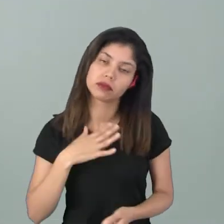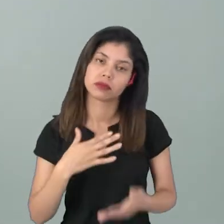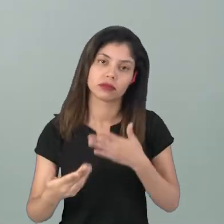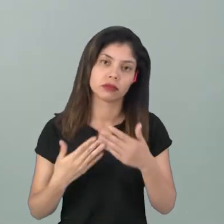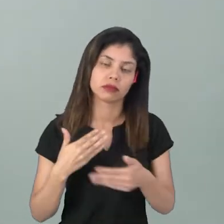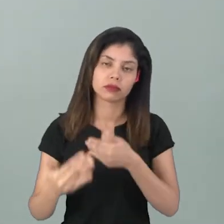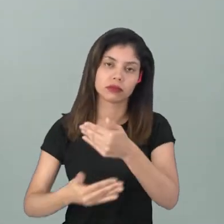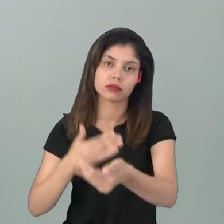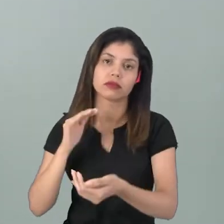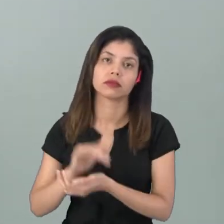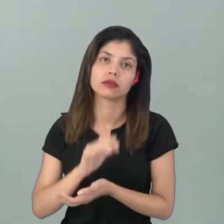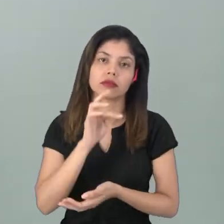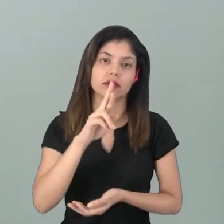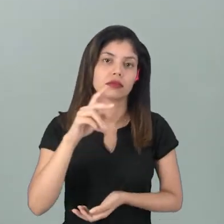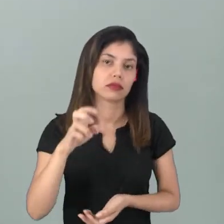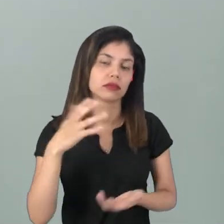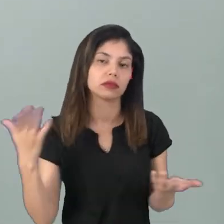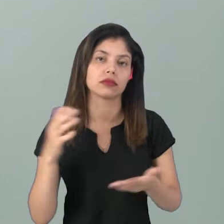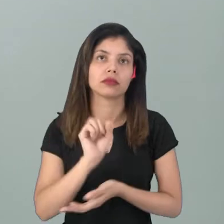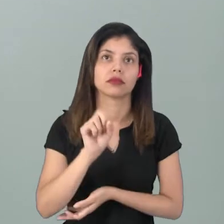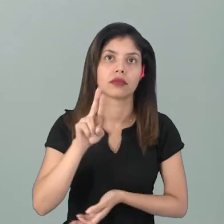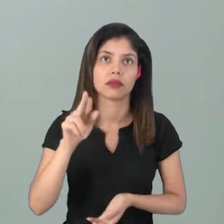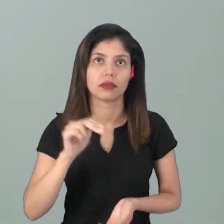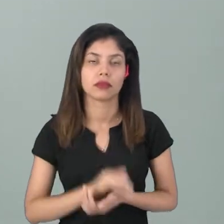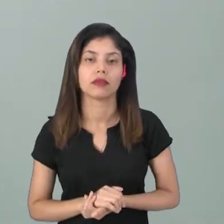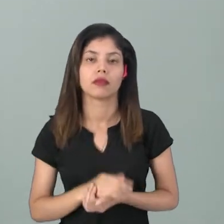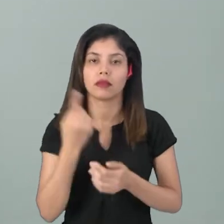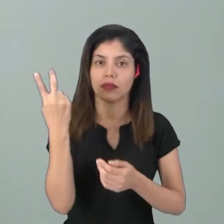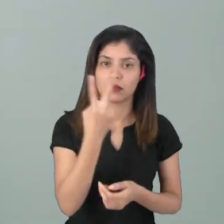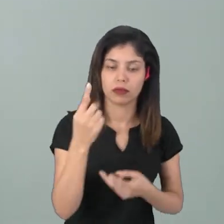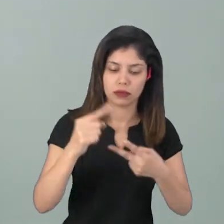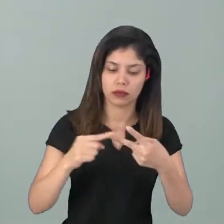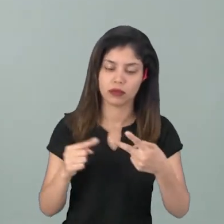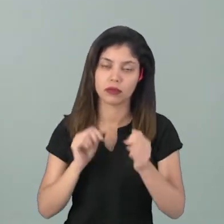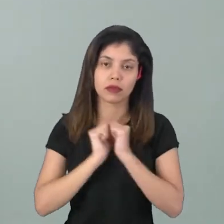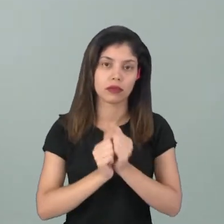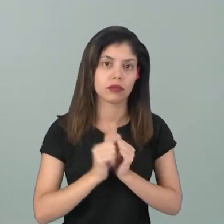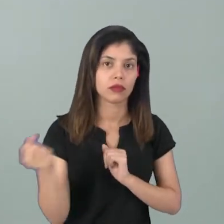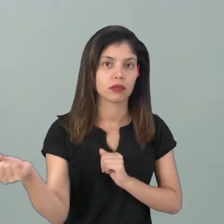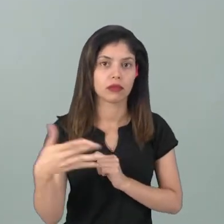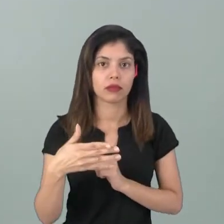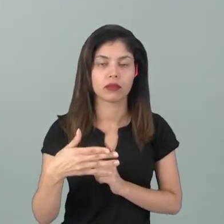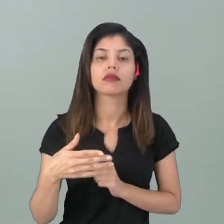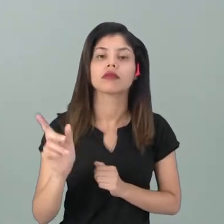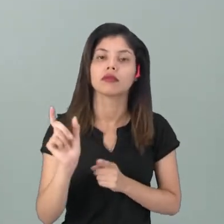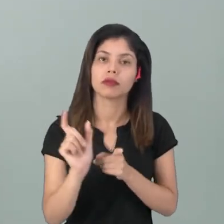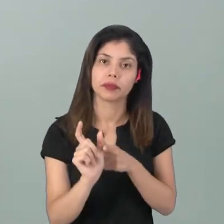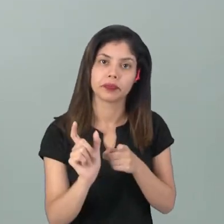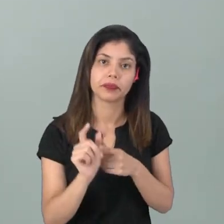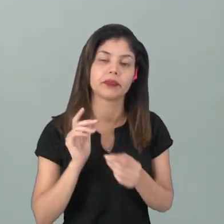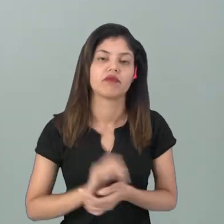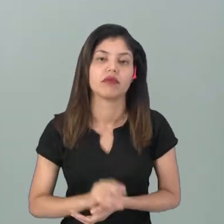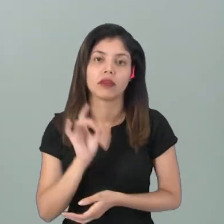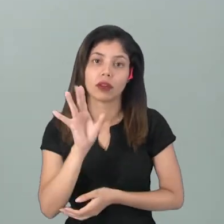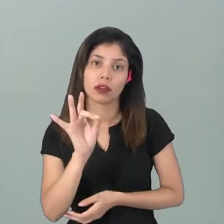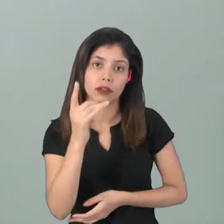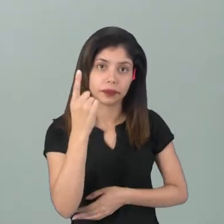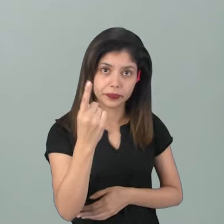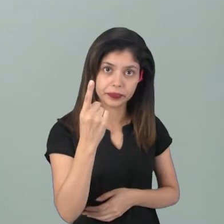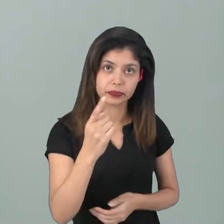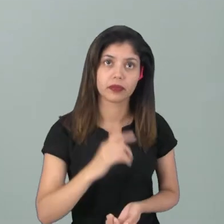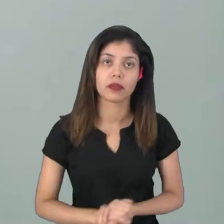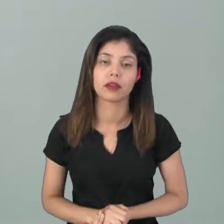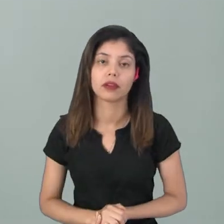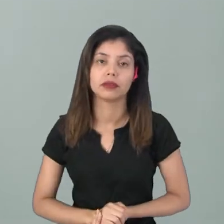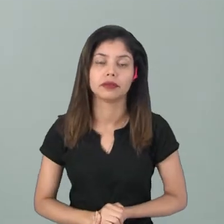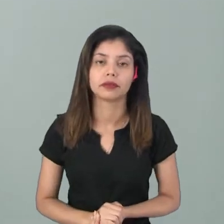processo por prefixação e sufixação, juntando as duas para formar uma nova palavra, necessariamente, se a gente tiver só um prefixo, forma